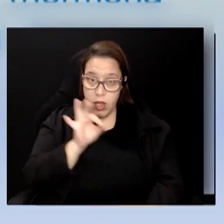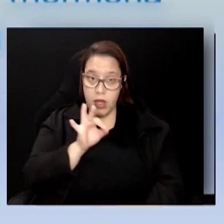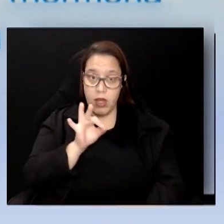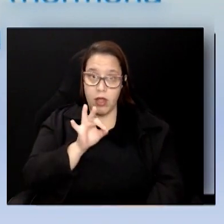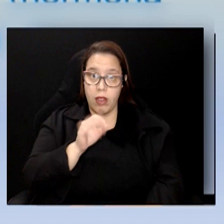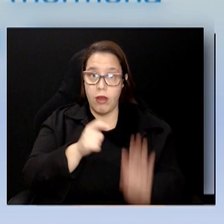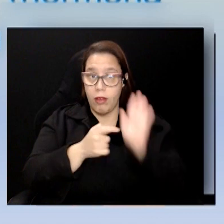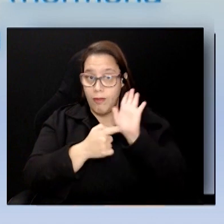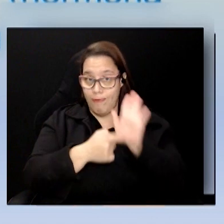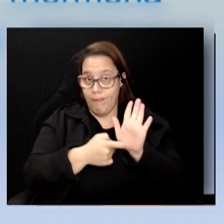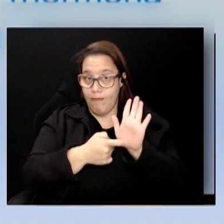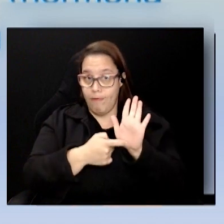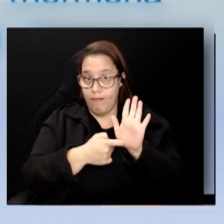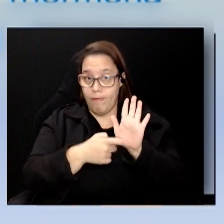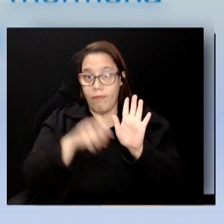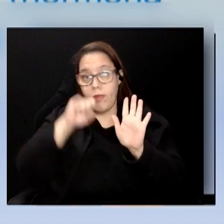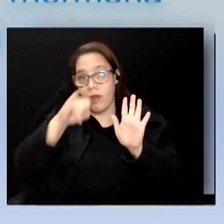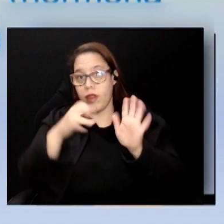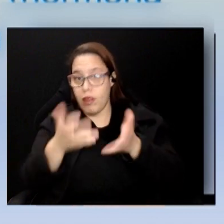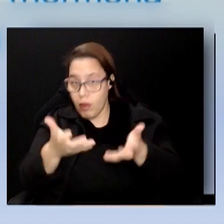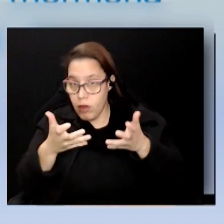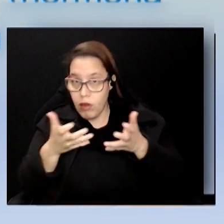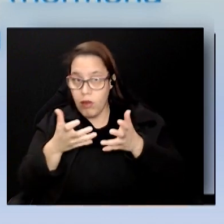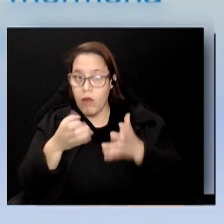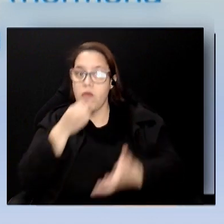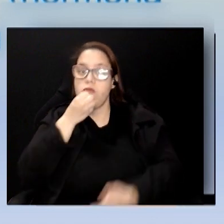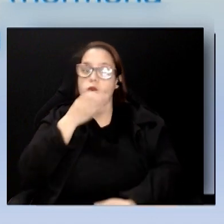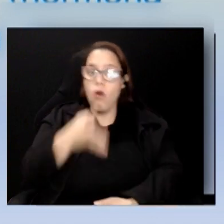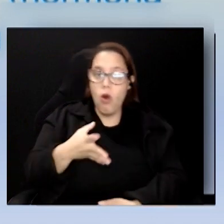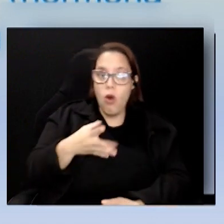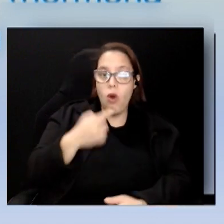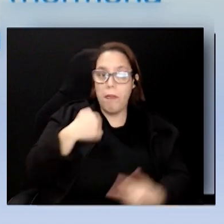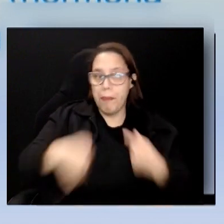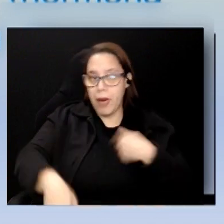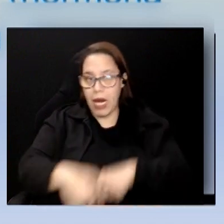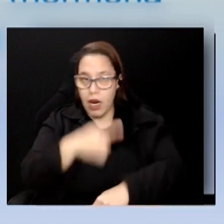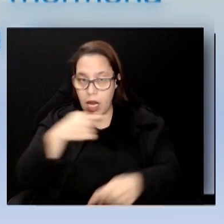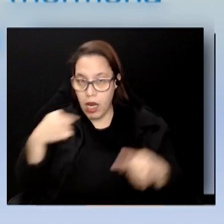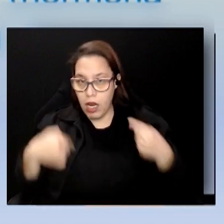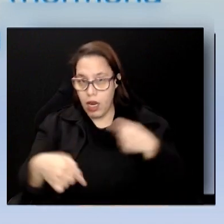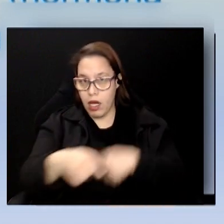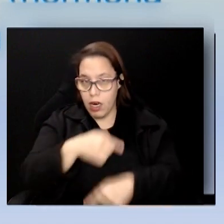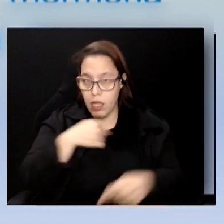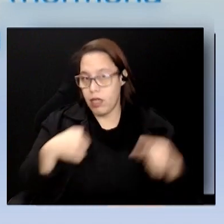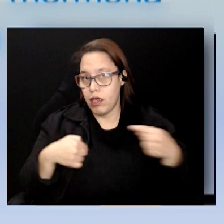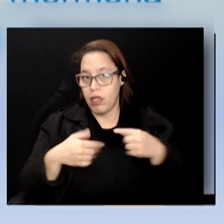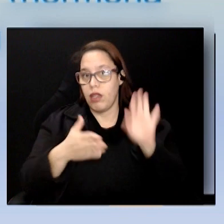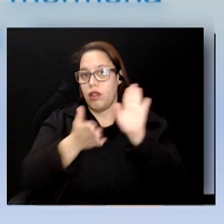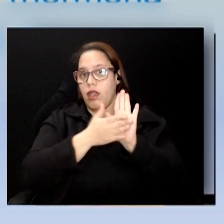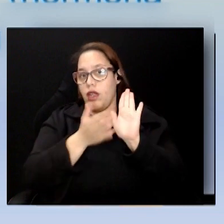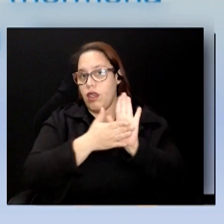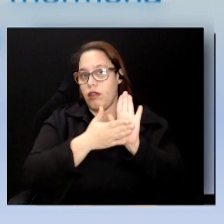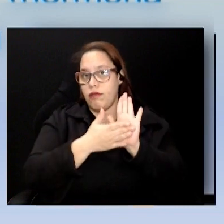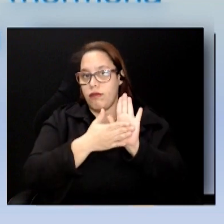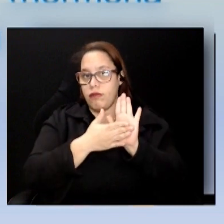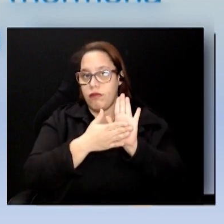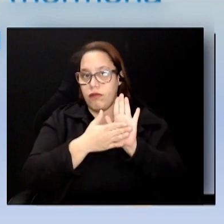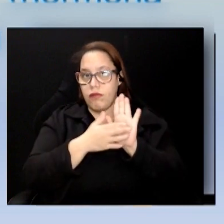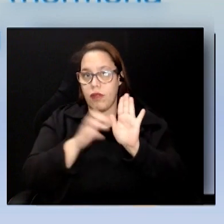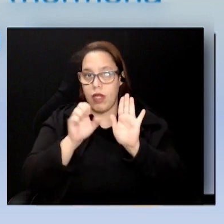Então, se você quer função boa imunológica, está aqui, ó, selênio, zinco, magnésio,